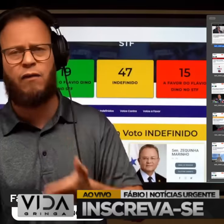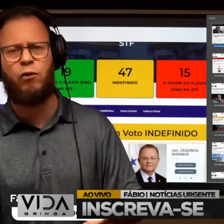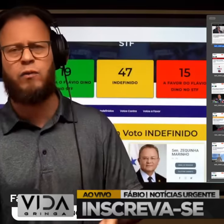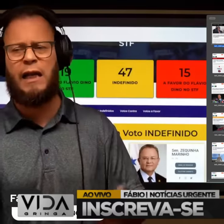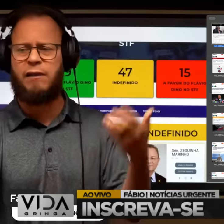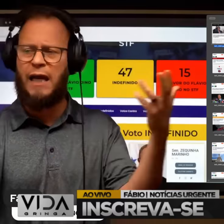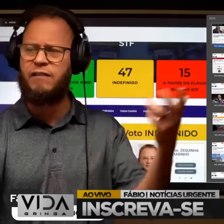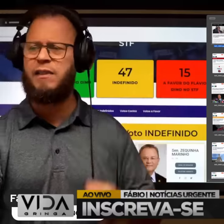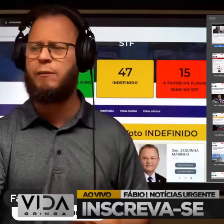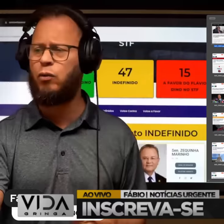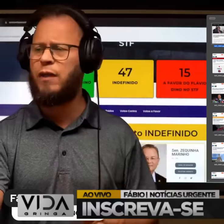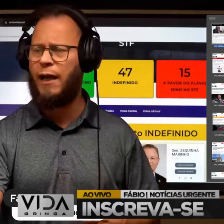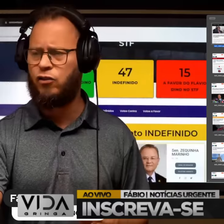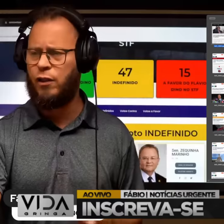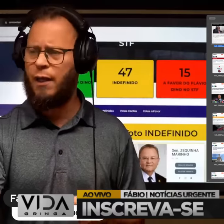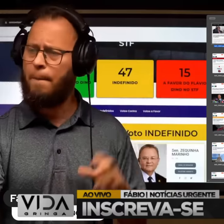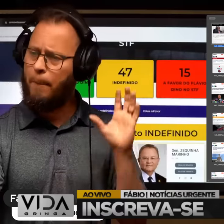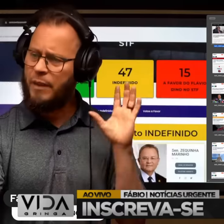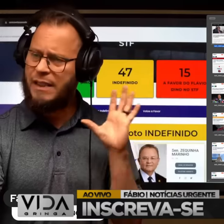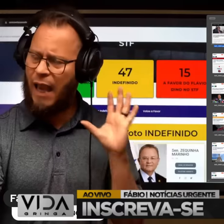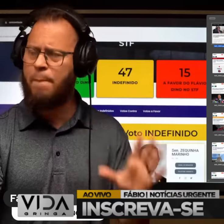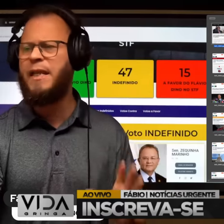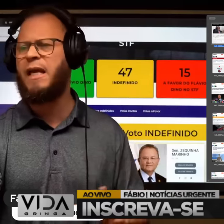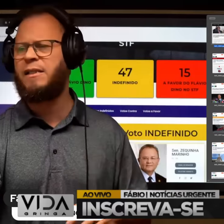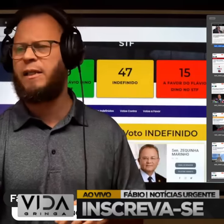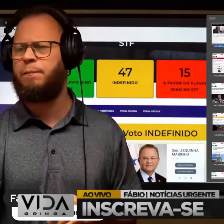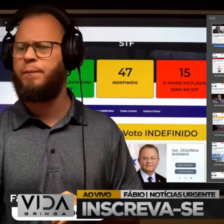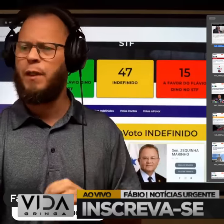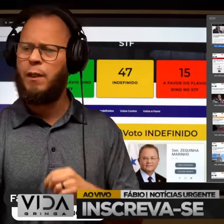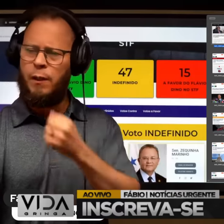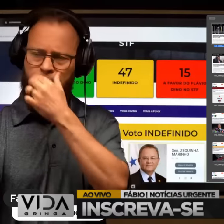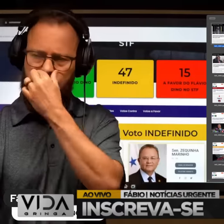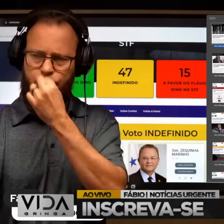tentar voltar atrás e vai ser muito tarde. Sempre é assim.